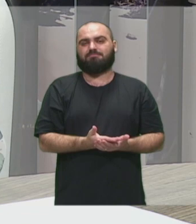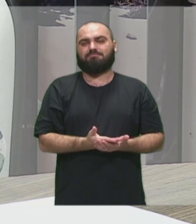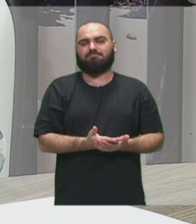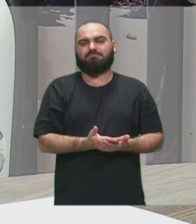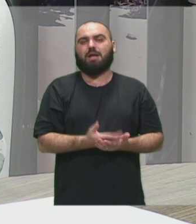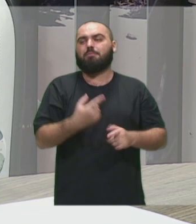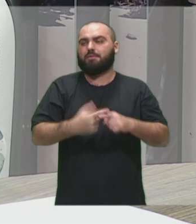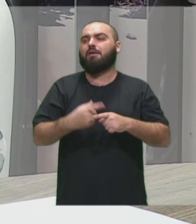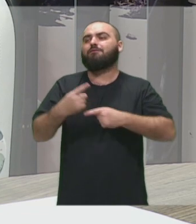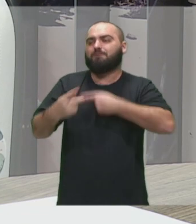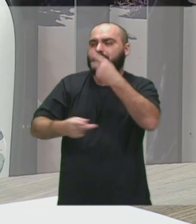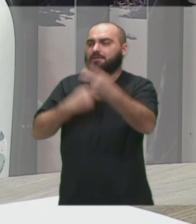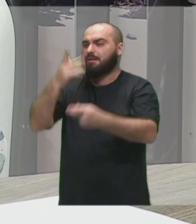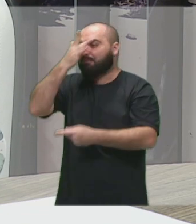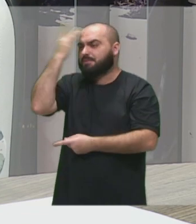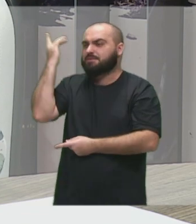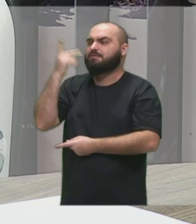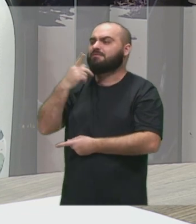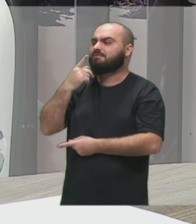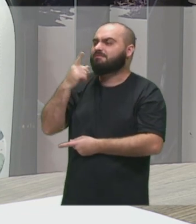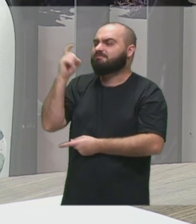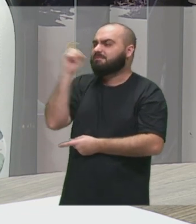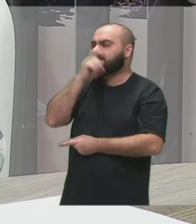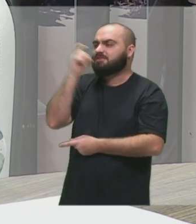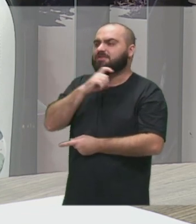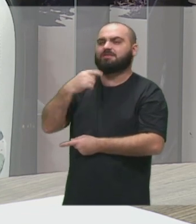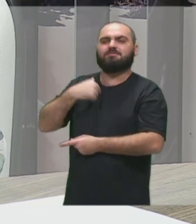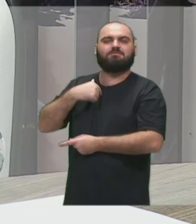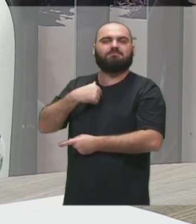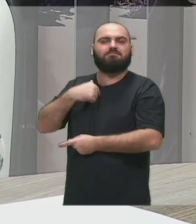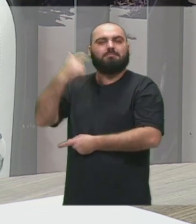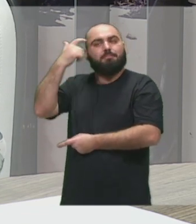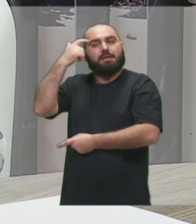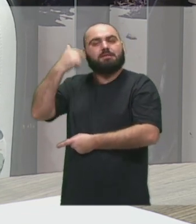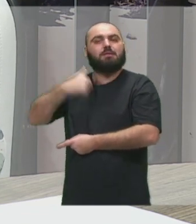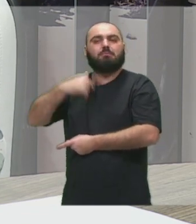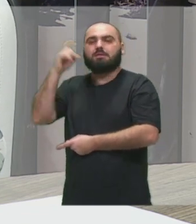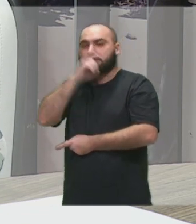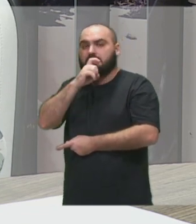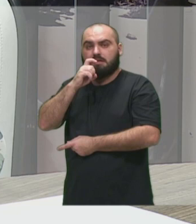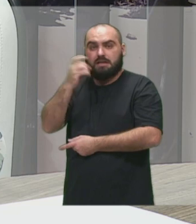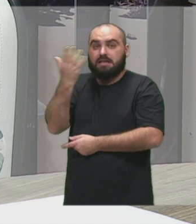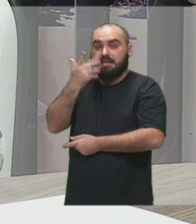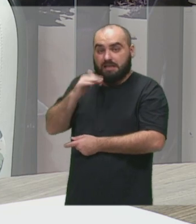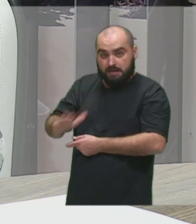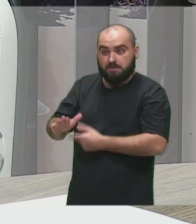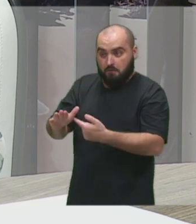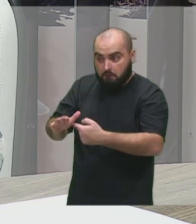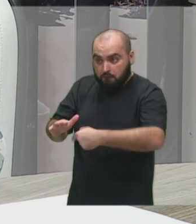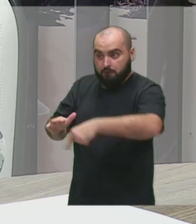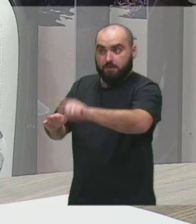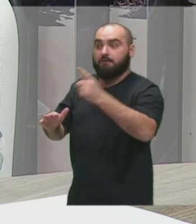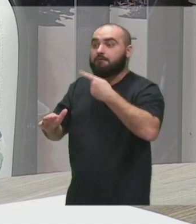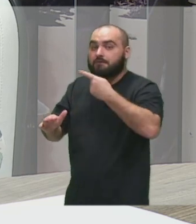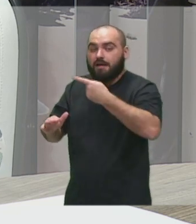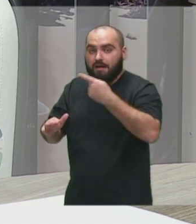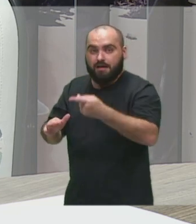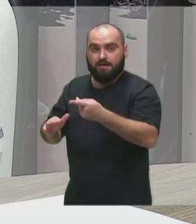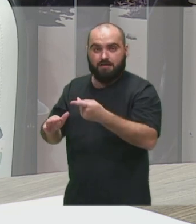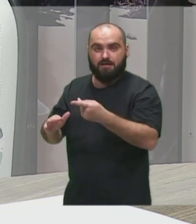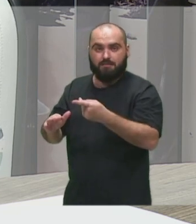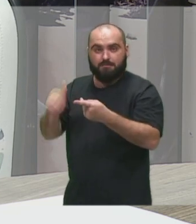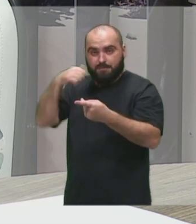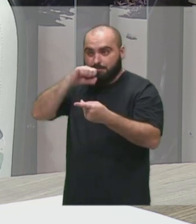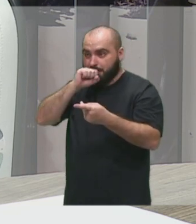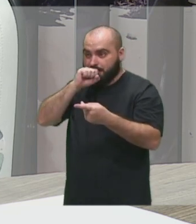história. Né? Que é o que aconteceu com a minha história na infância. Eu fui contar, minha mãe disse, não, é mentira. E o abusador estava junto, ele disse,